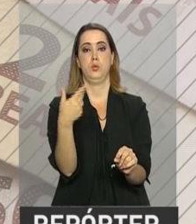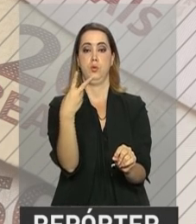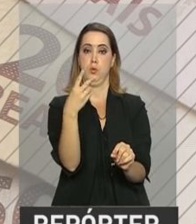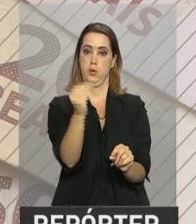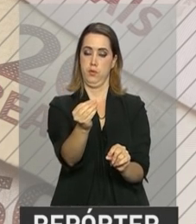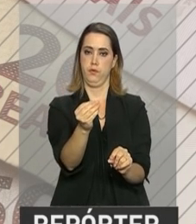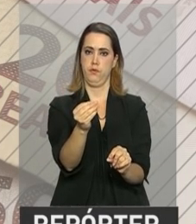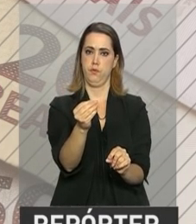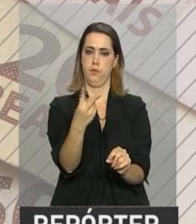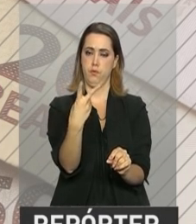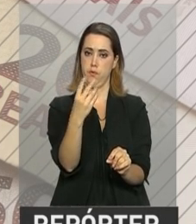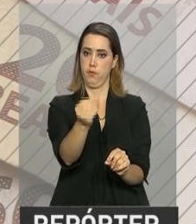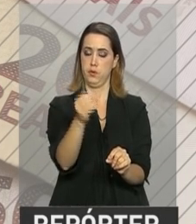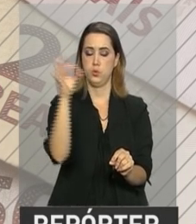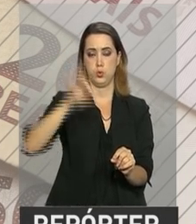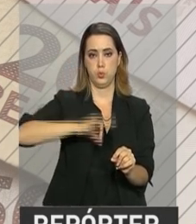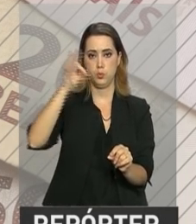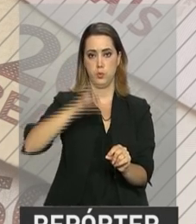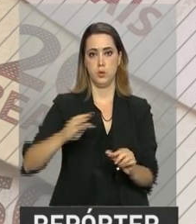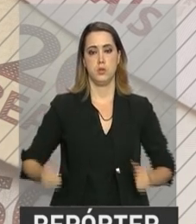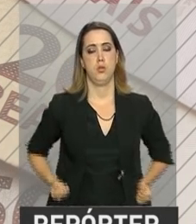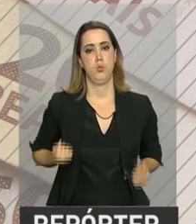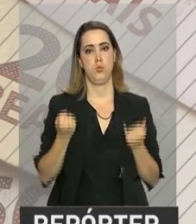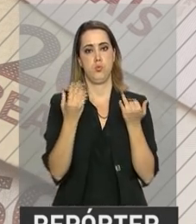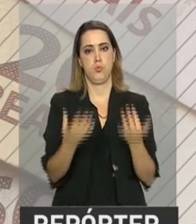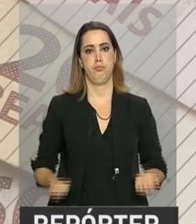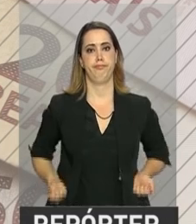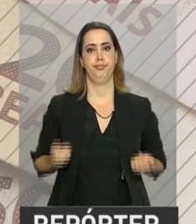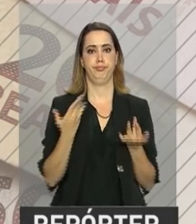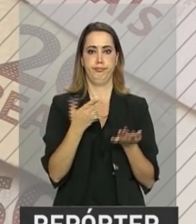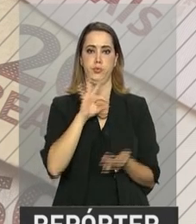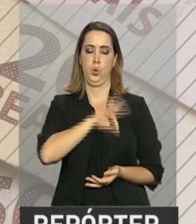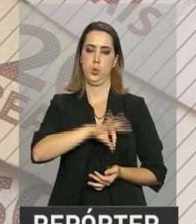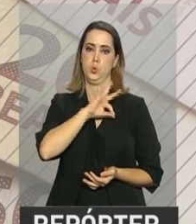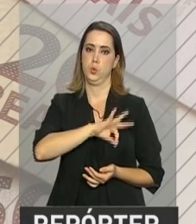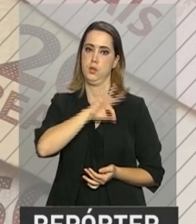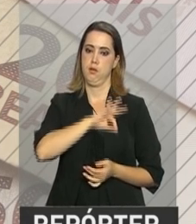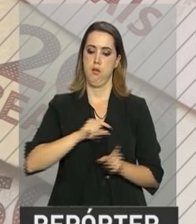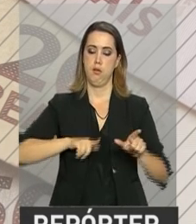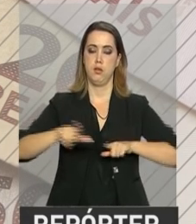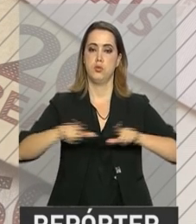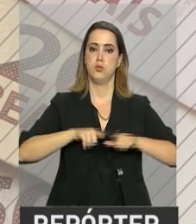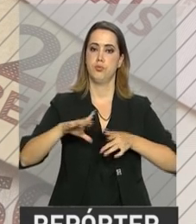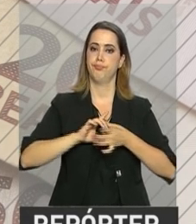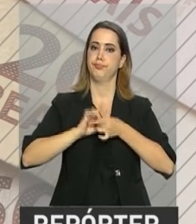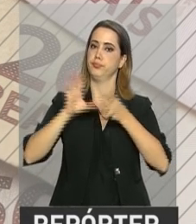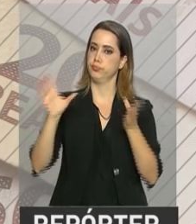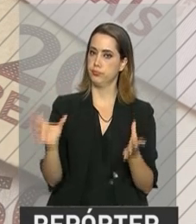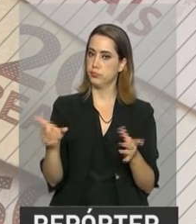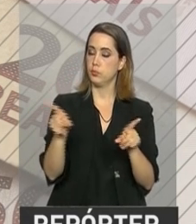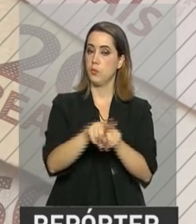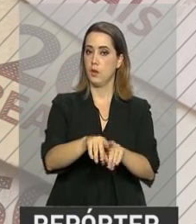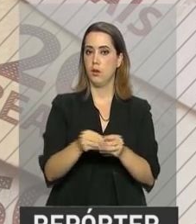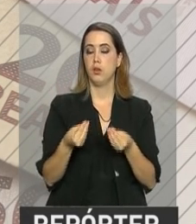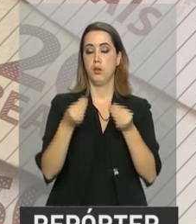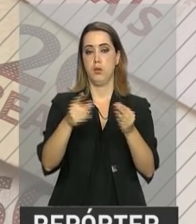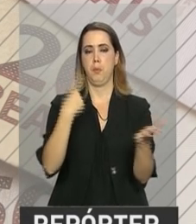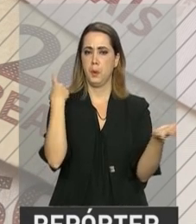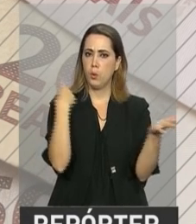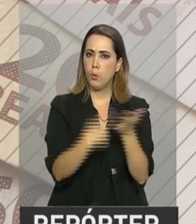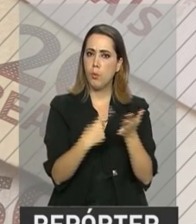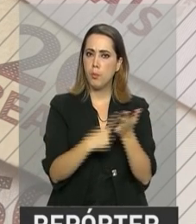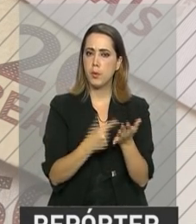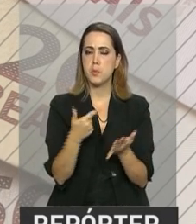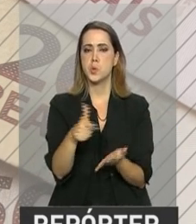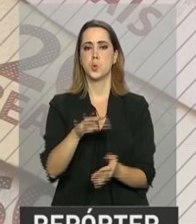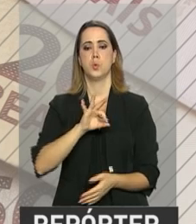com servidores não concursados em relação às despesas de 2015. Também se comprometeram a não dar aumentos